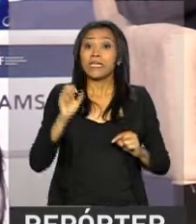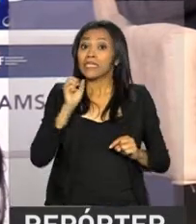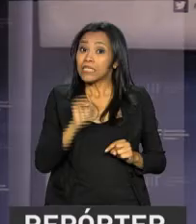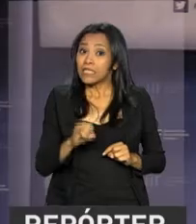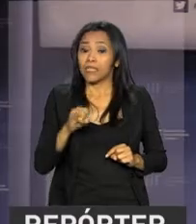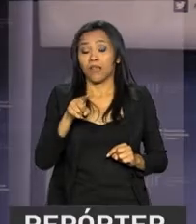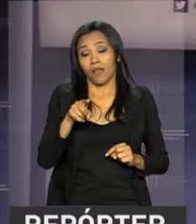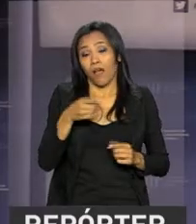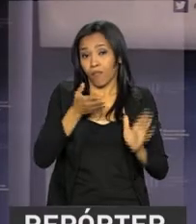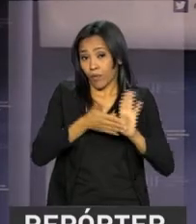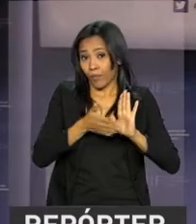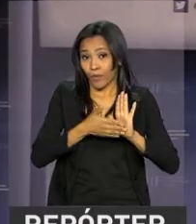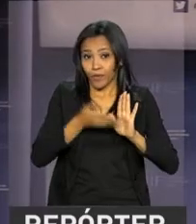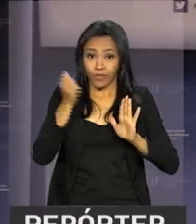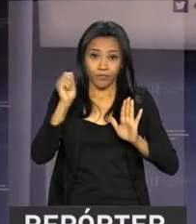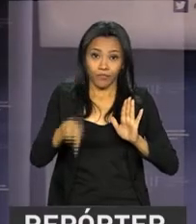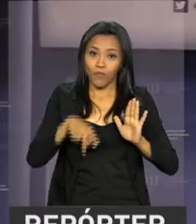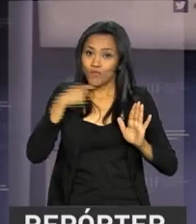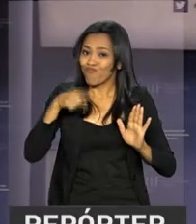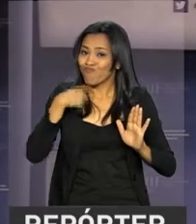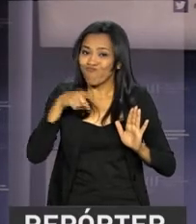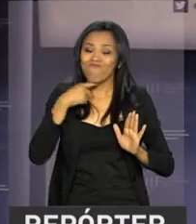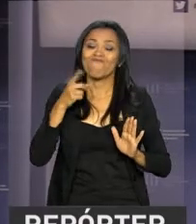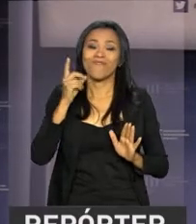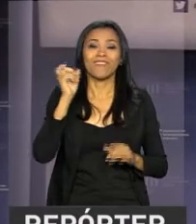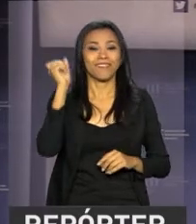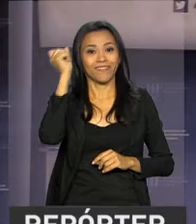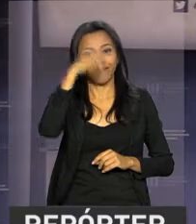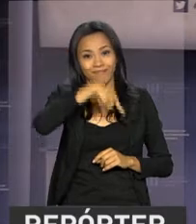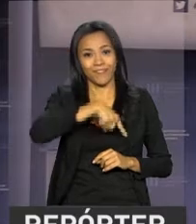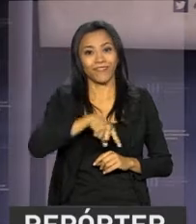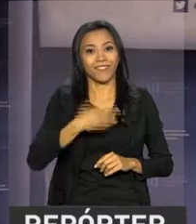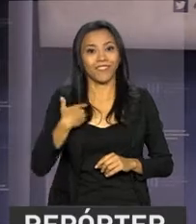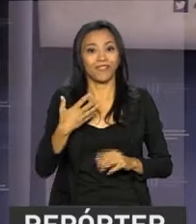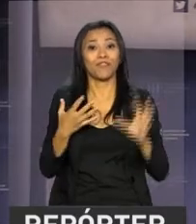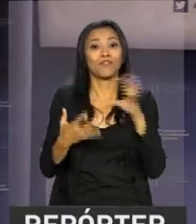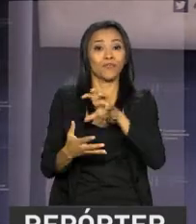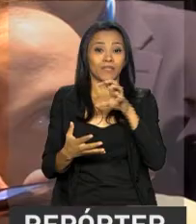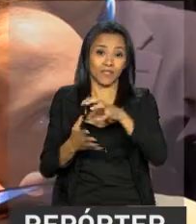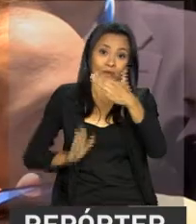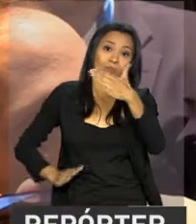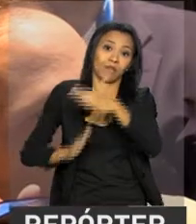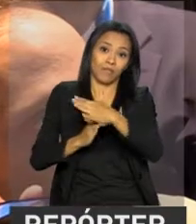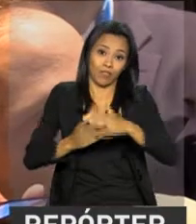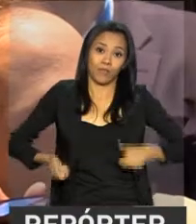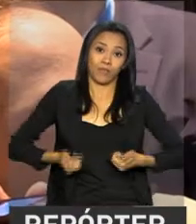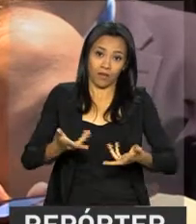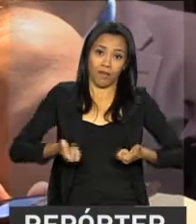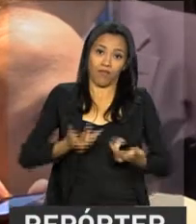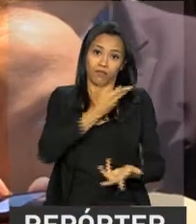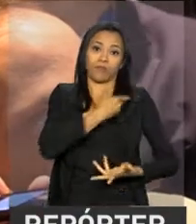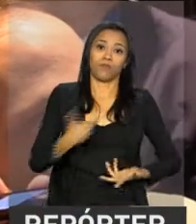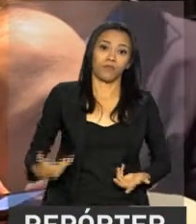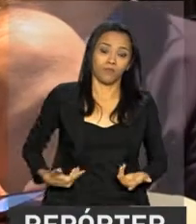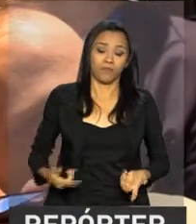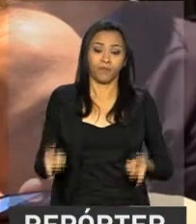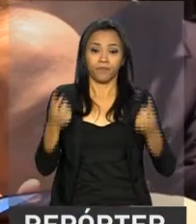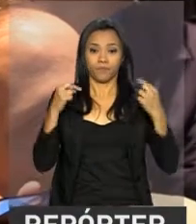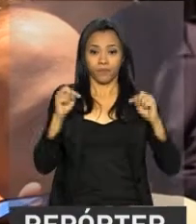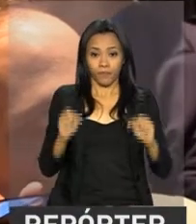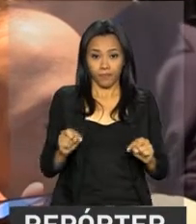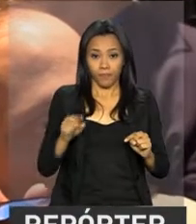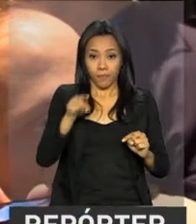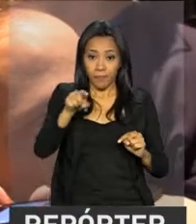não seja aprovada haverá impacto negativo no teto dos gastos públicos se em algum momento o